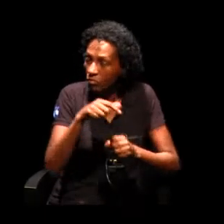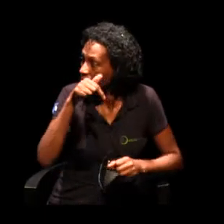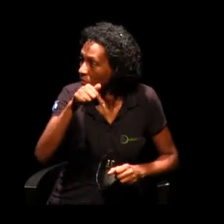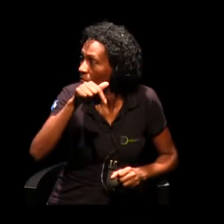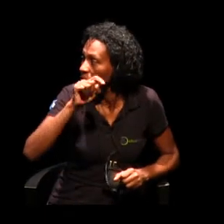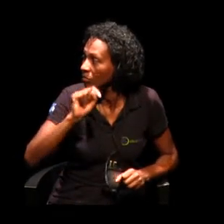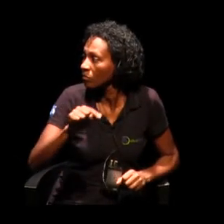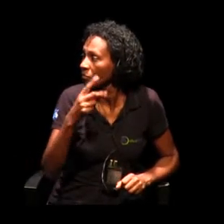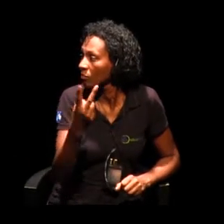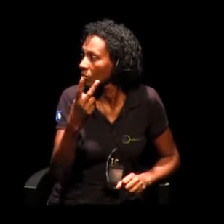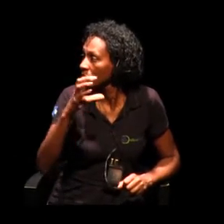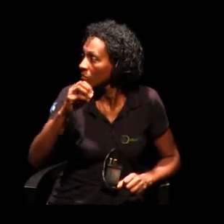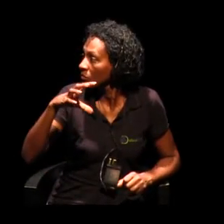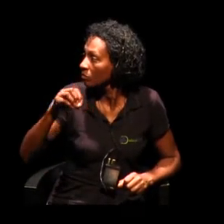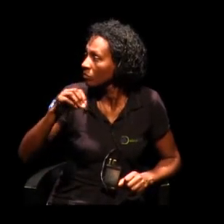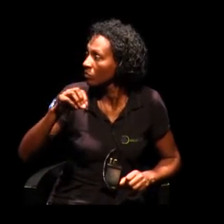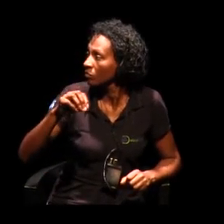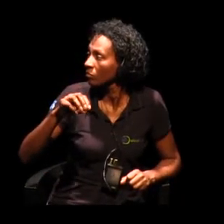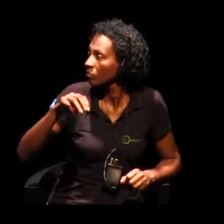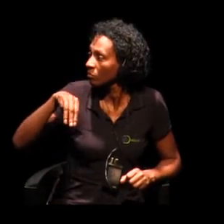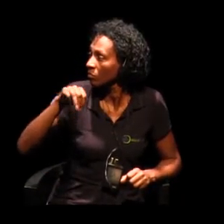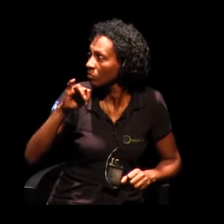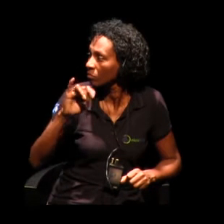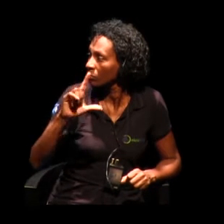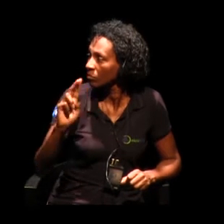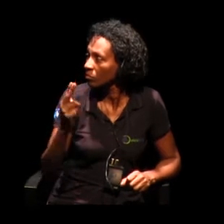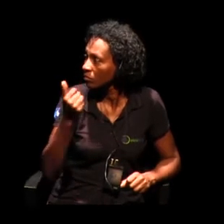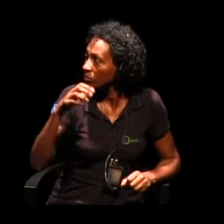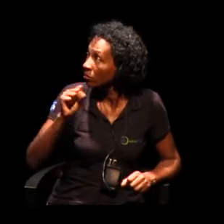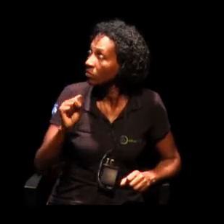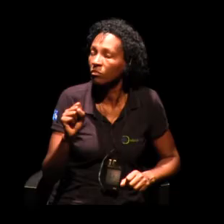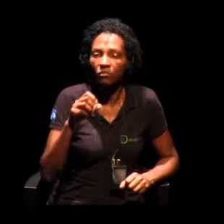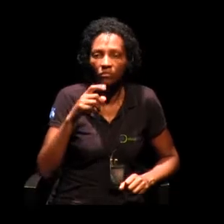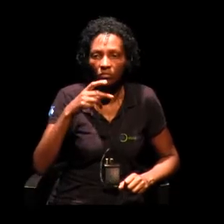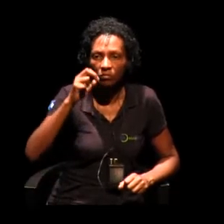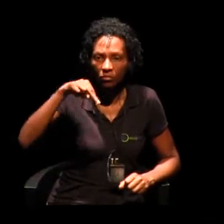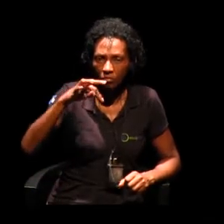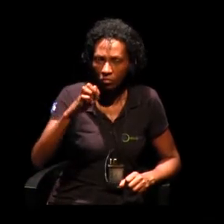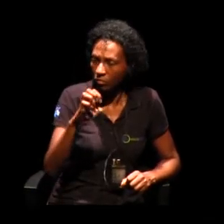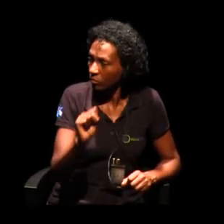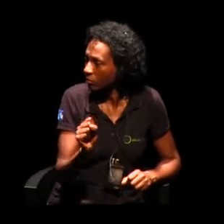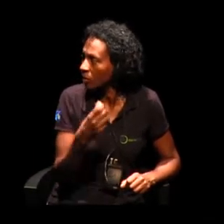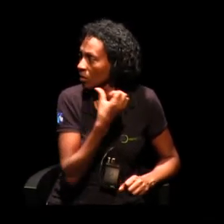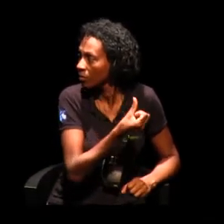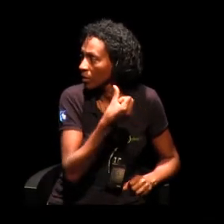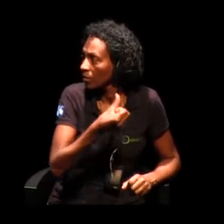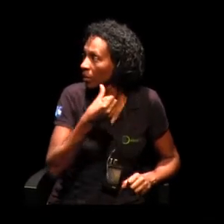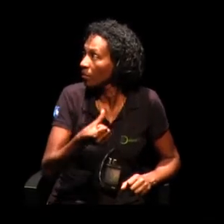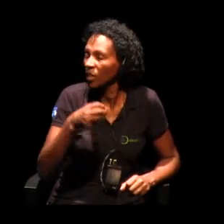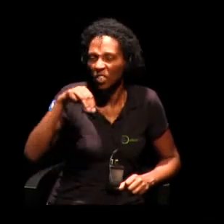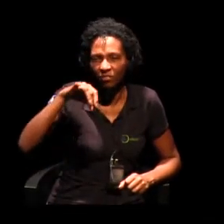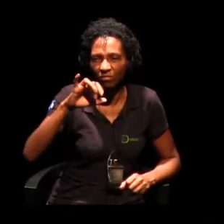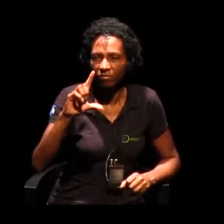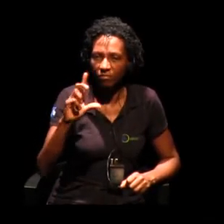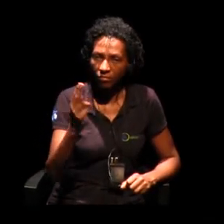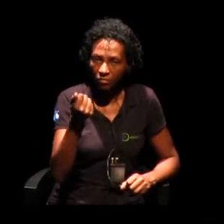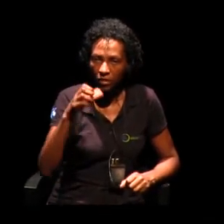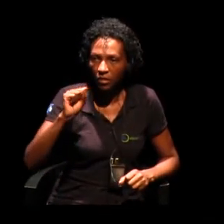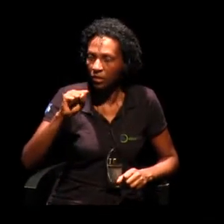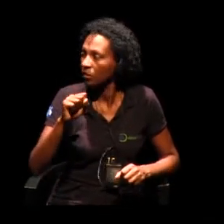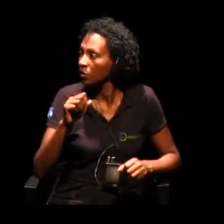construir. Nós temos aqui 7.200 milhas de pontes e nós temos 666 milhas de